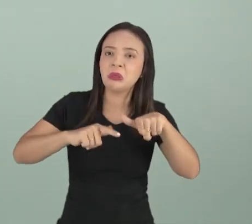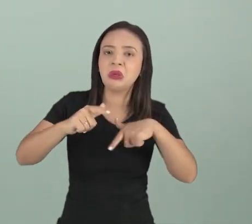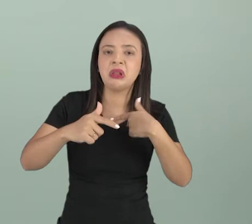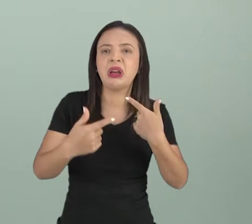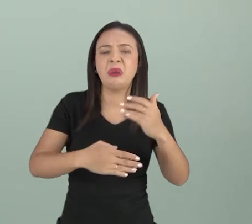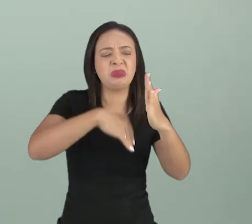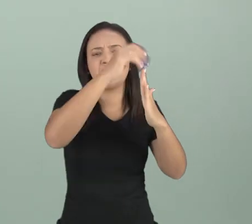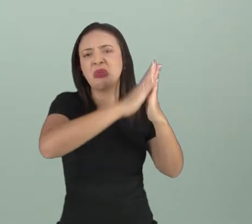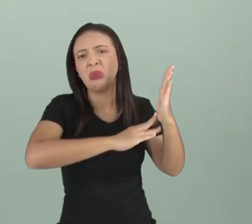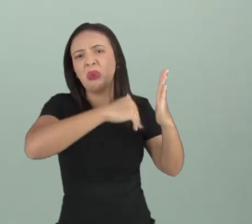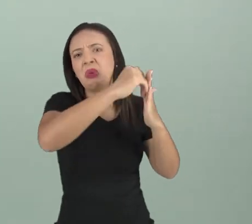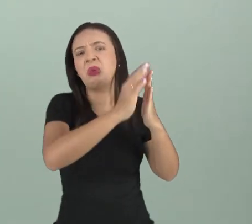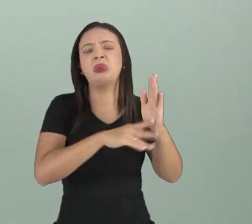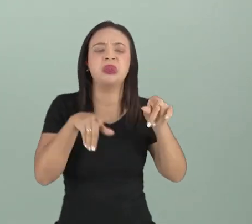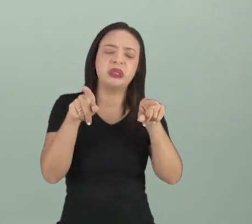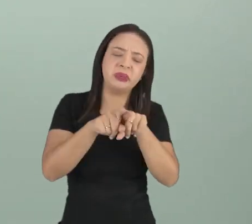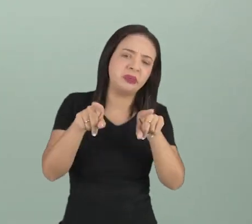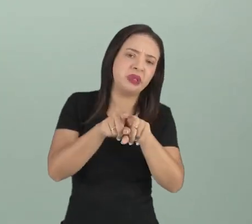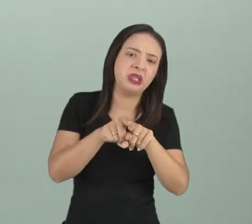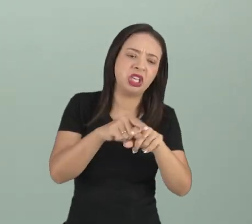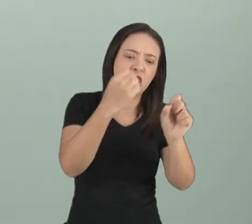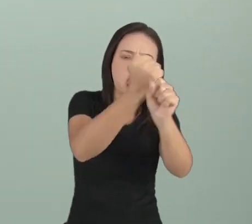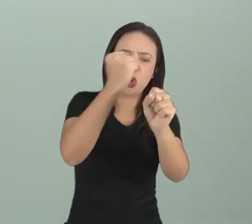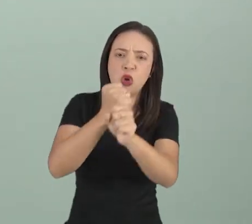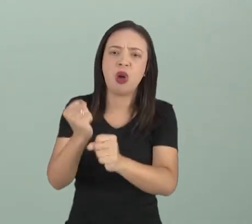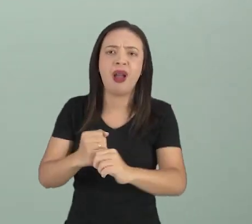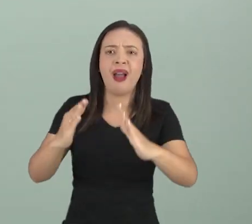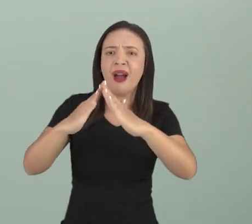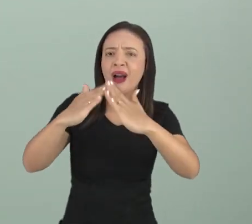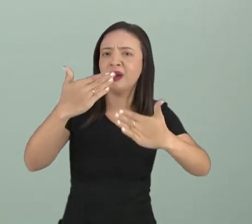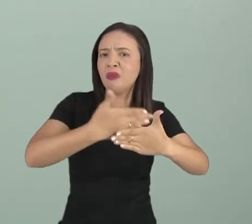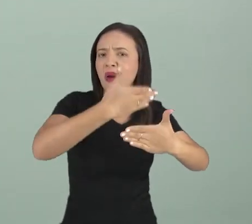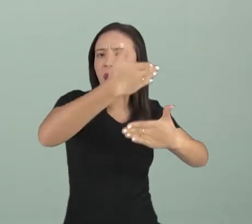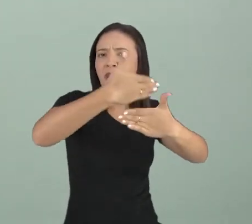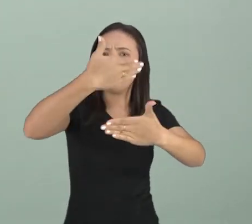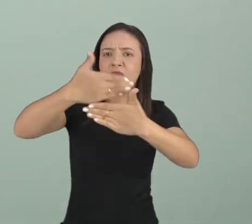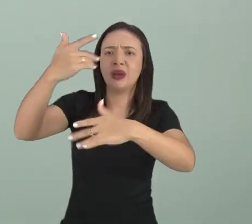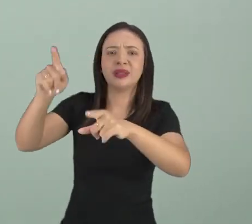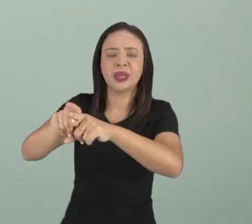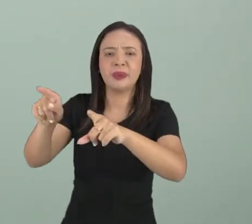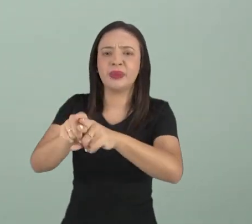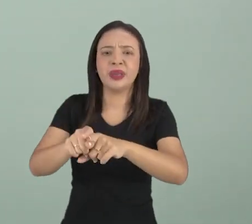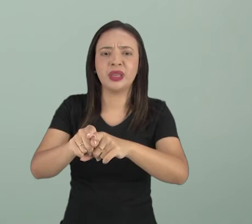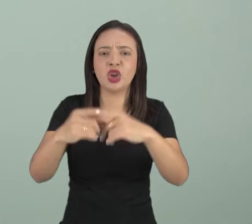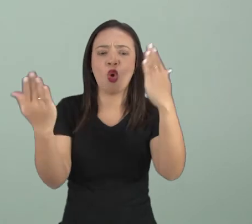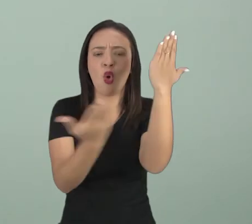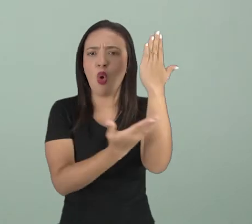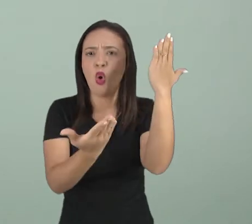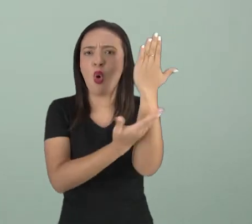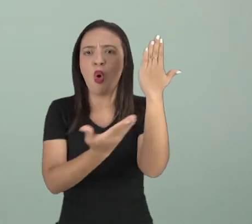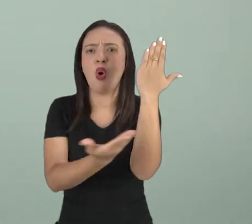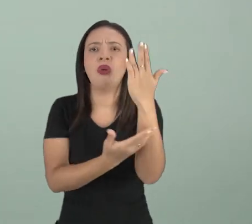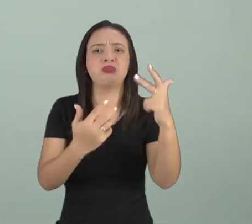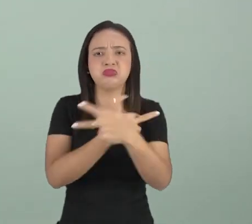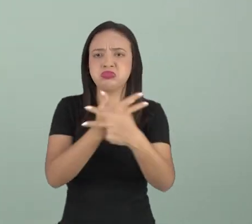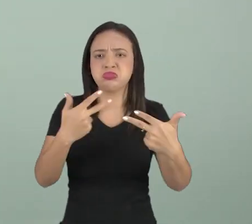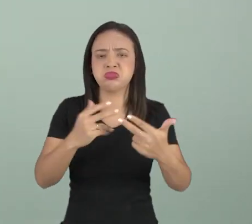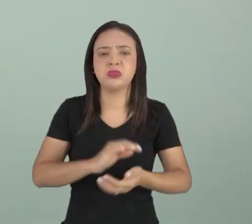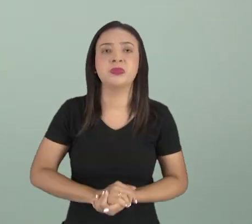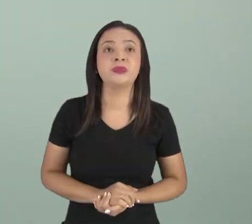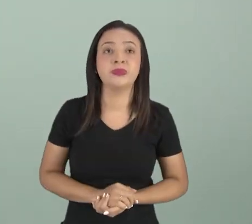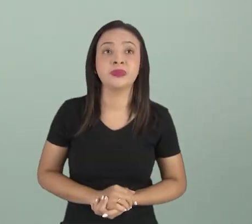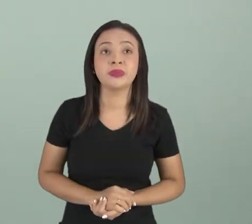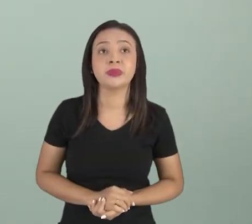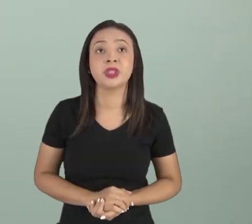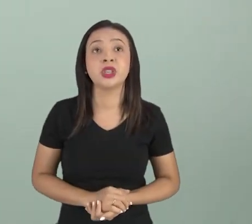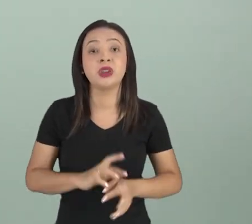desde o pintor, o que constrói as casas de alvenaria, o carpinteiro, etc, etc. No caso